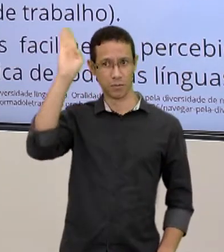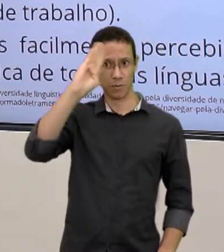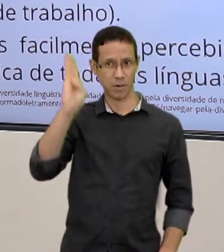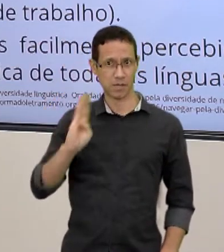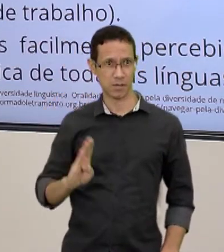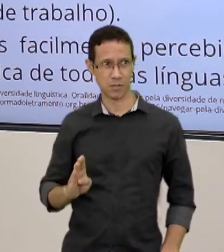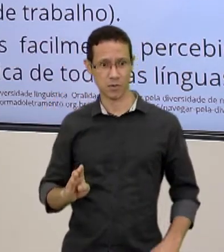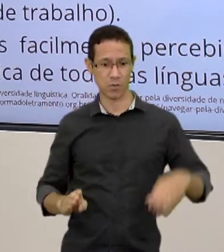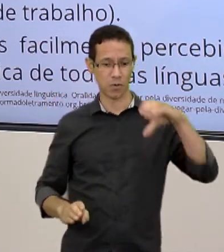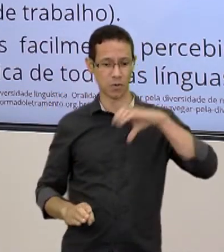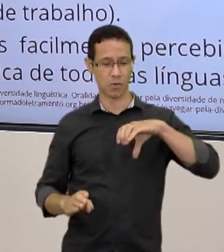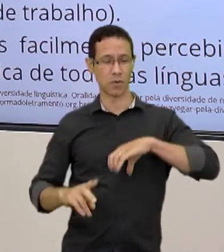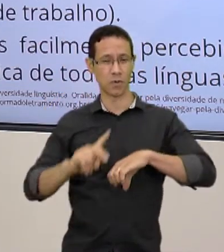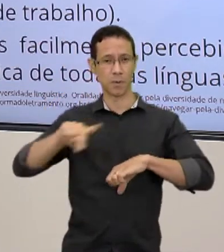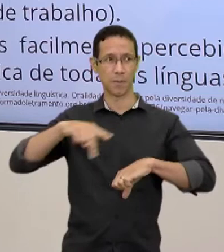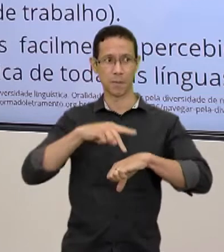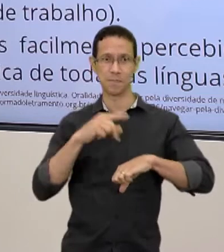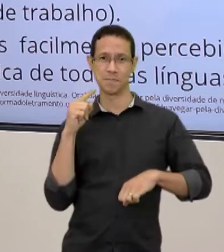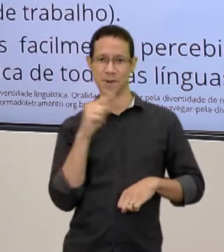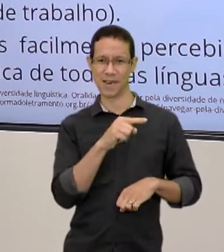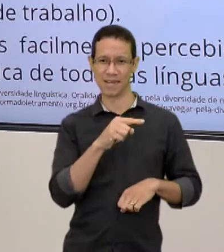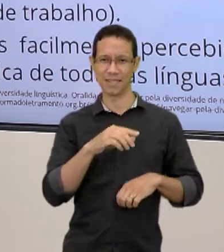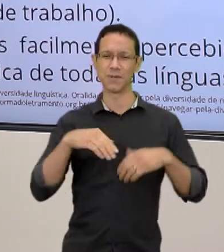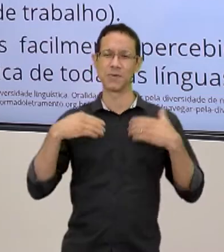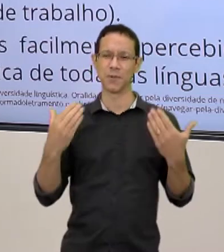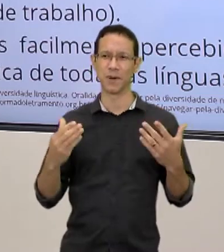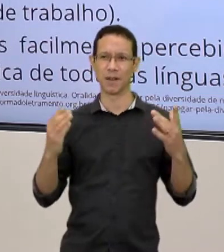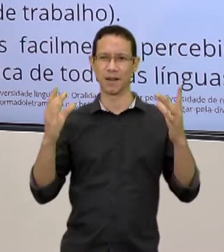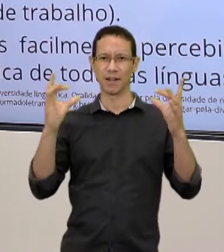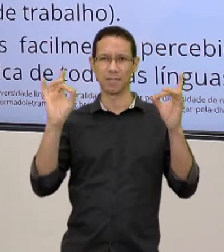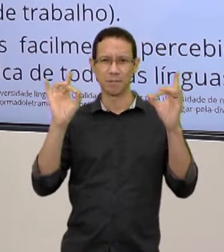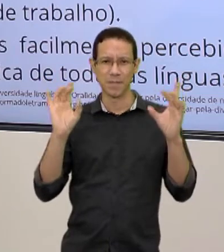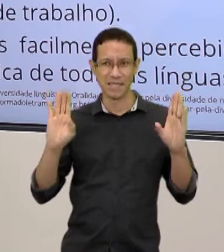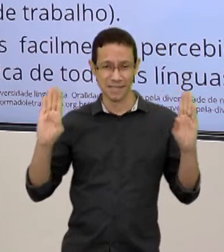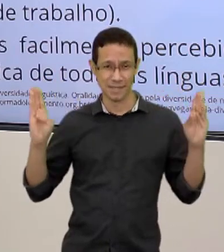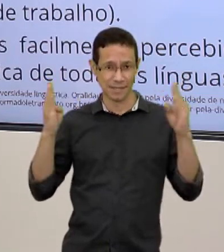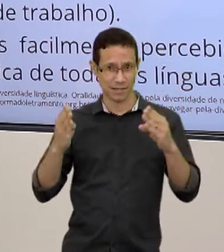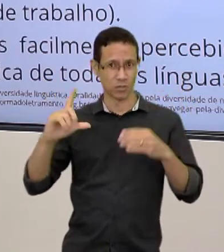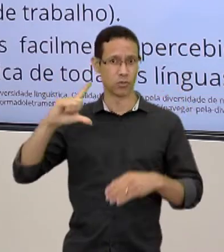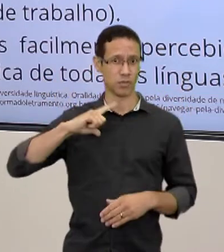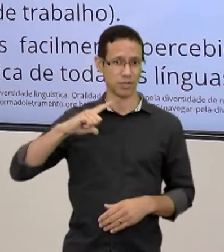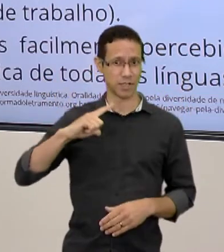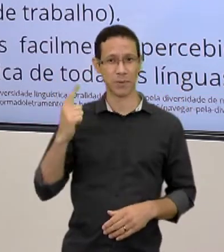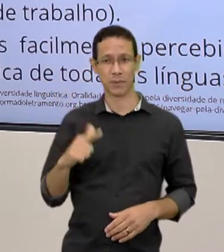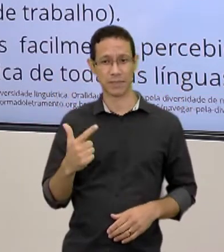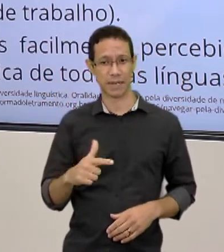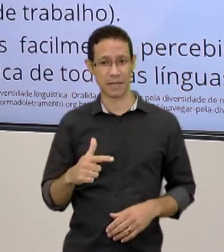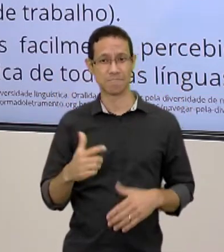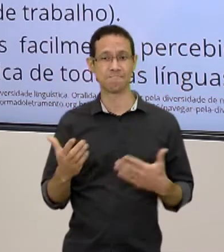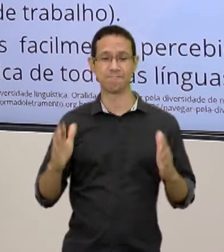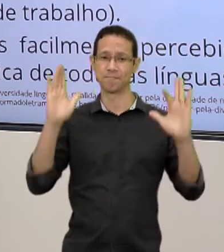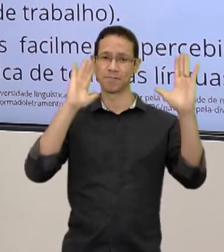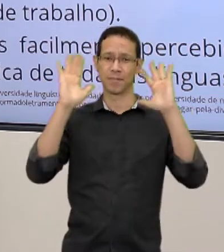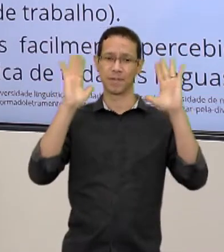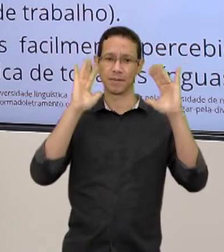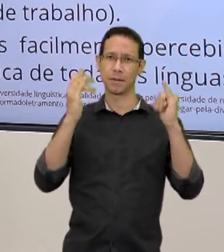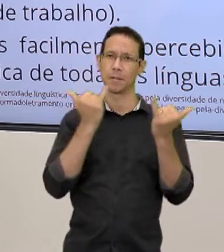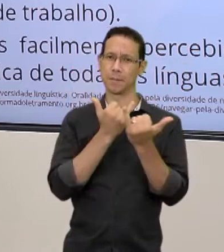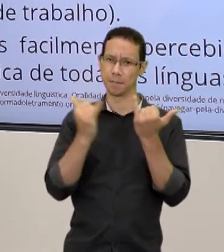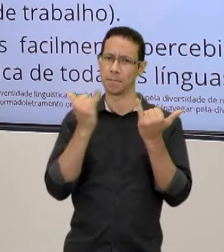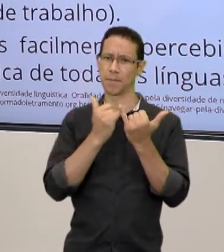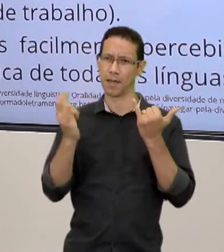Portugal? Não, tem ali a especificidade deles. Então, sempre pensando nisso. Mesmo parecendo ser bem